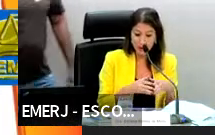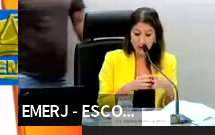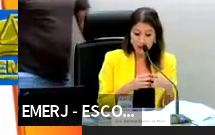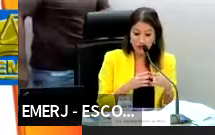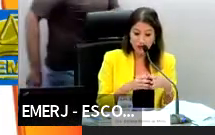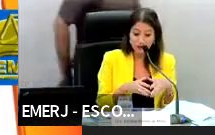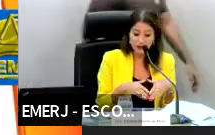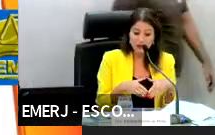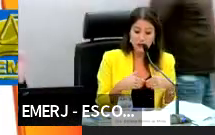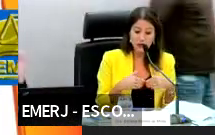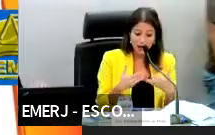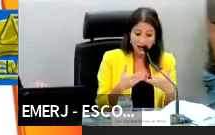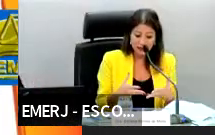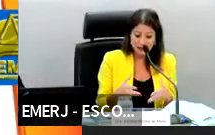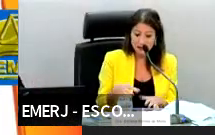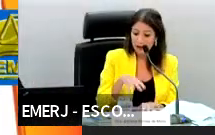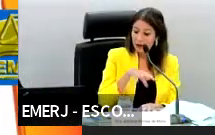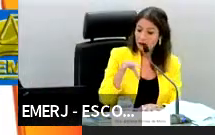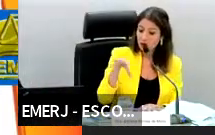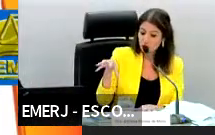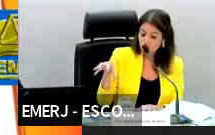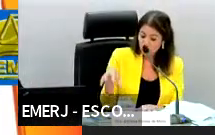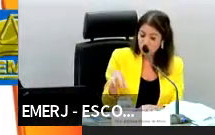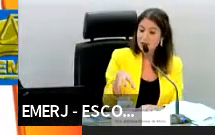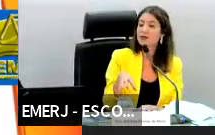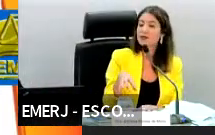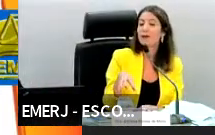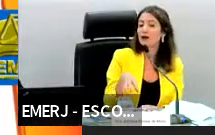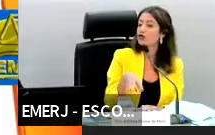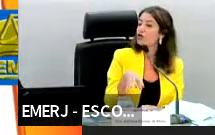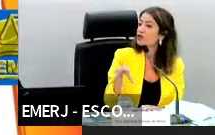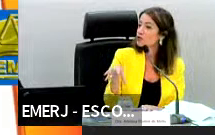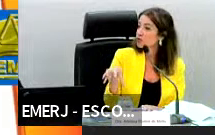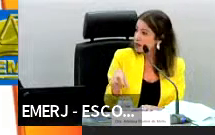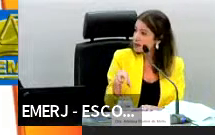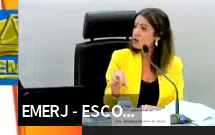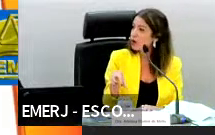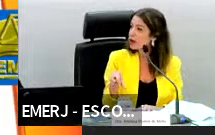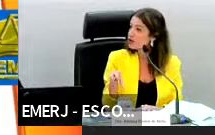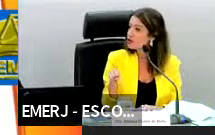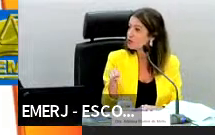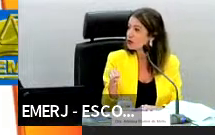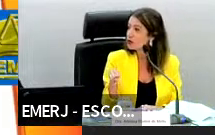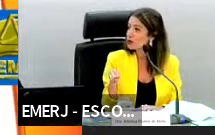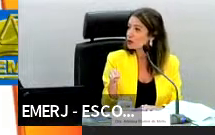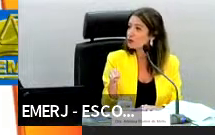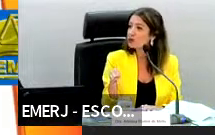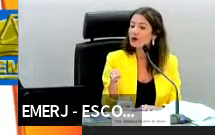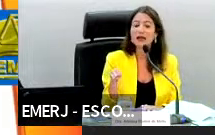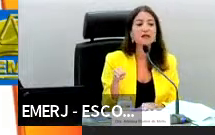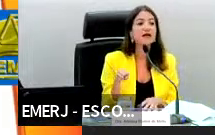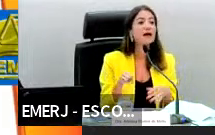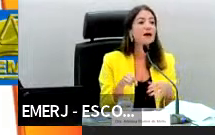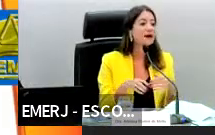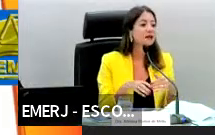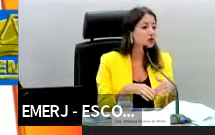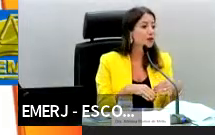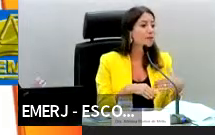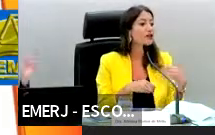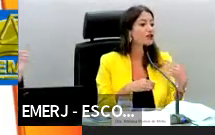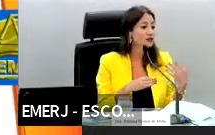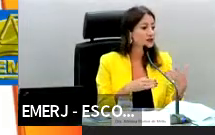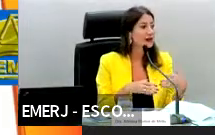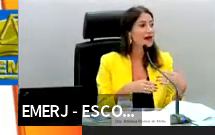dados, a partir desse olhar desse... de todo esse trabalho de articulação com a rede de enfrentamento à violência,